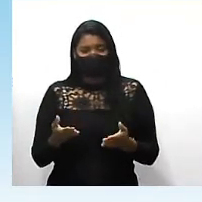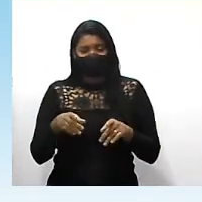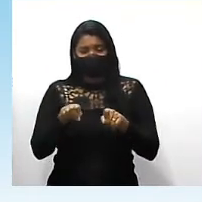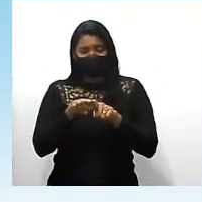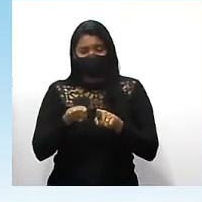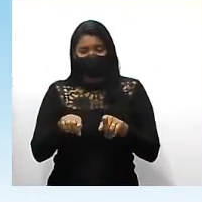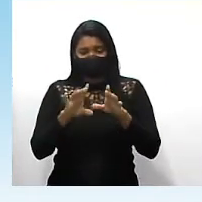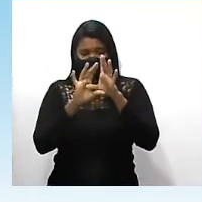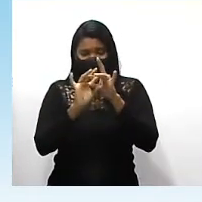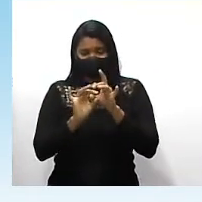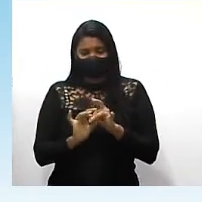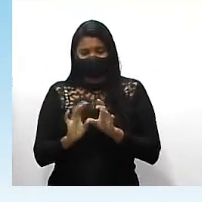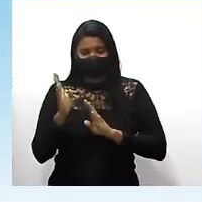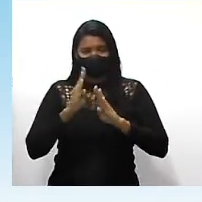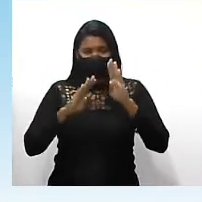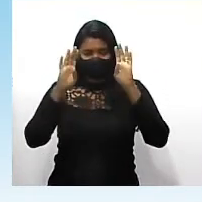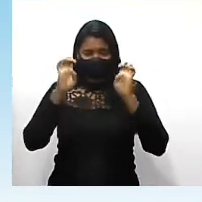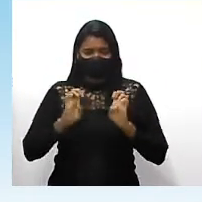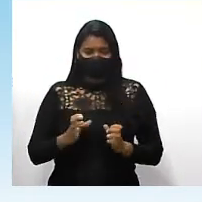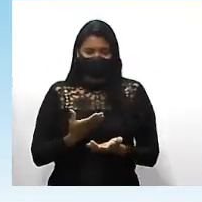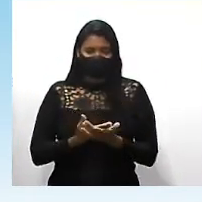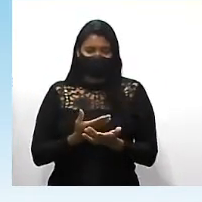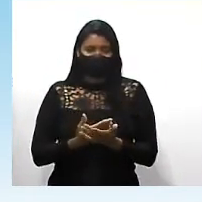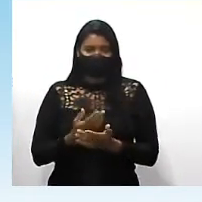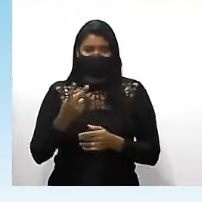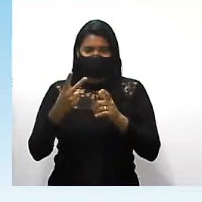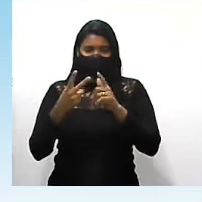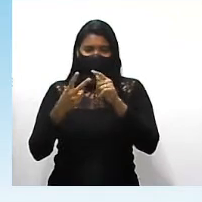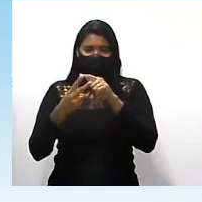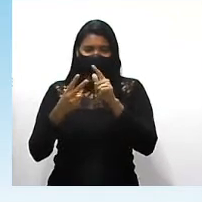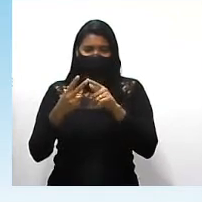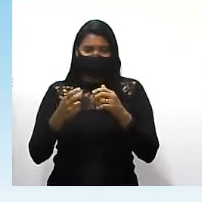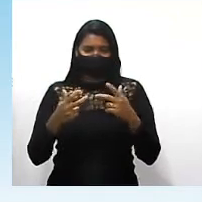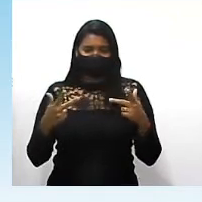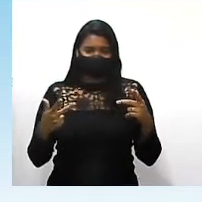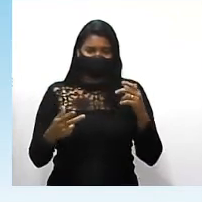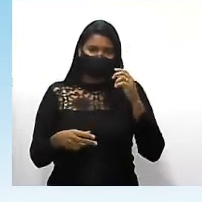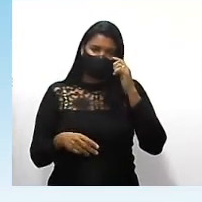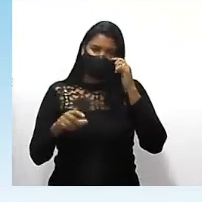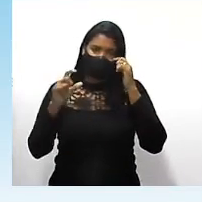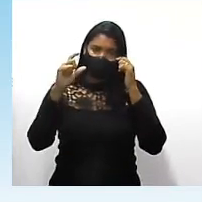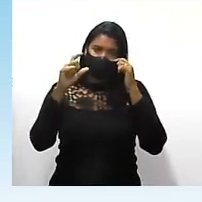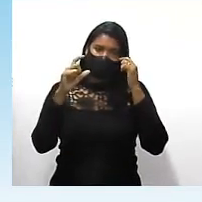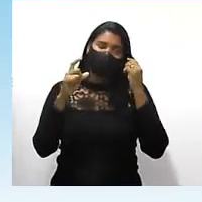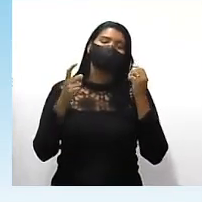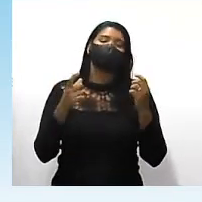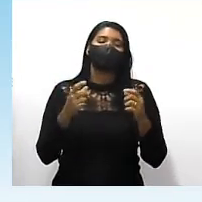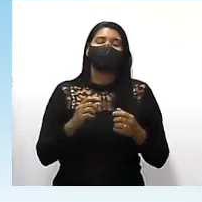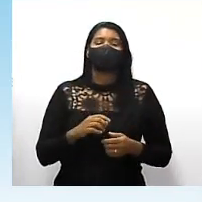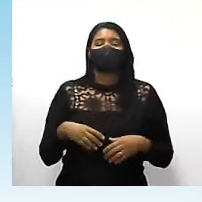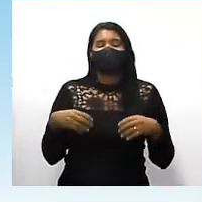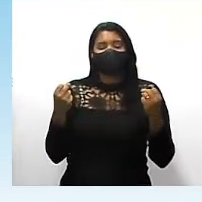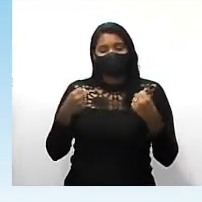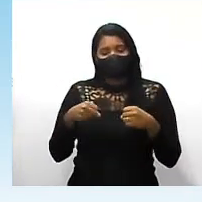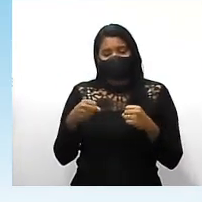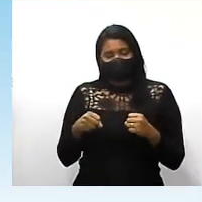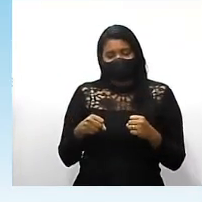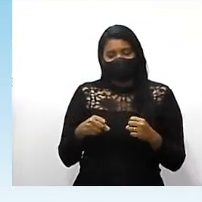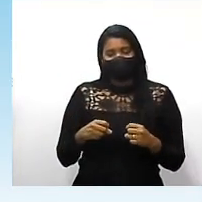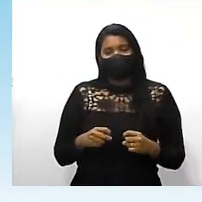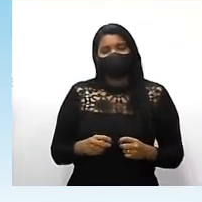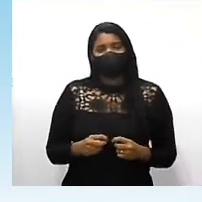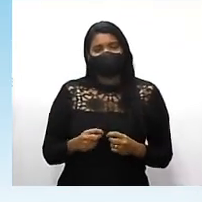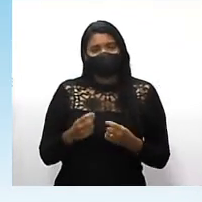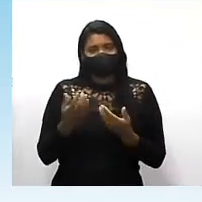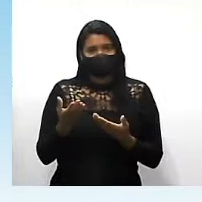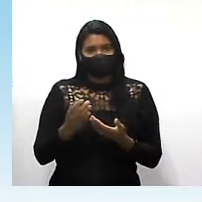contexto do estudo da bioética. Mas duas coisas, ou melhor, duas palavras são necessárias que eu sempre toco